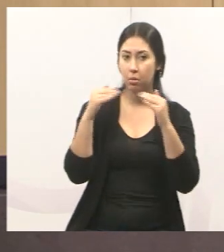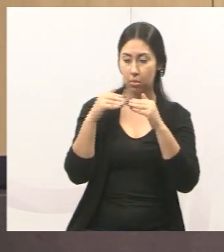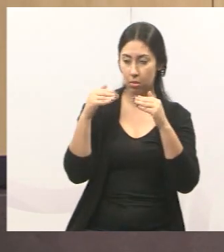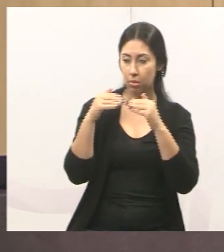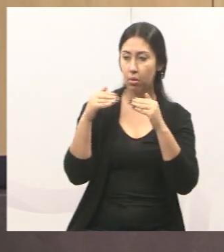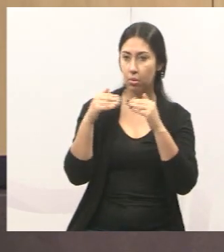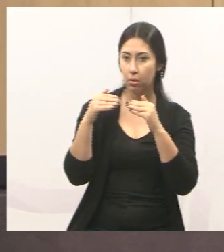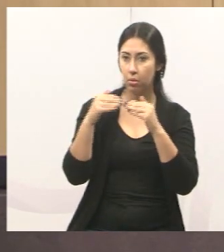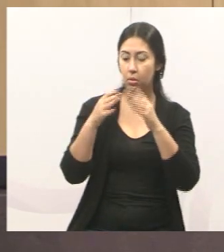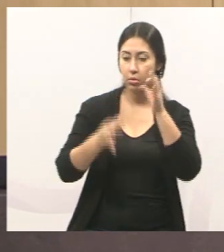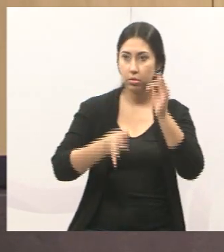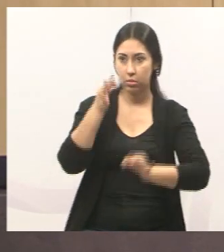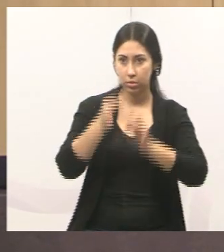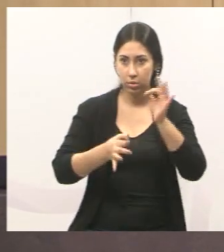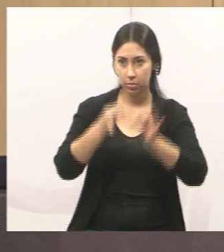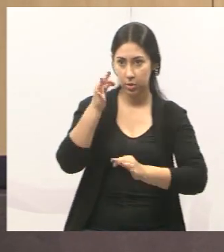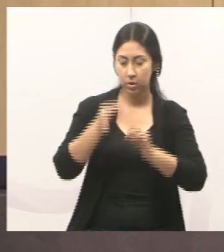ao Tribunal de Contas.